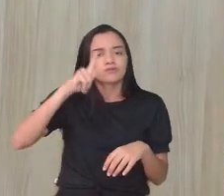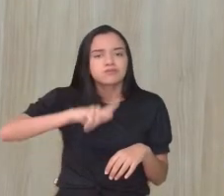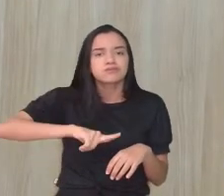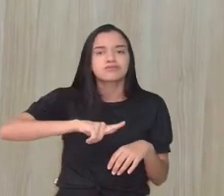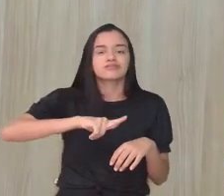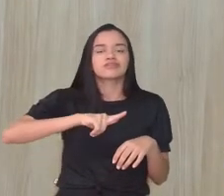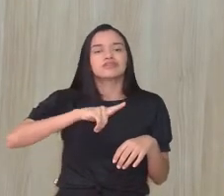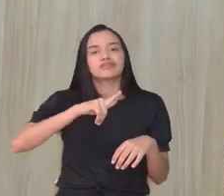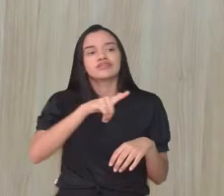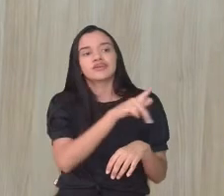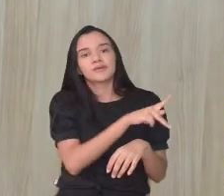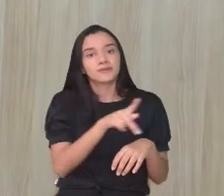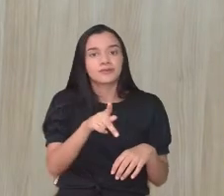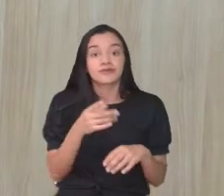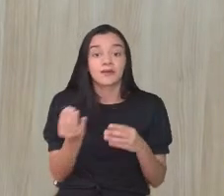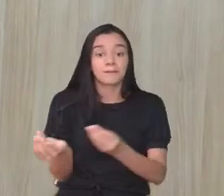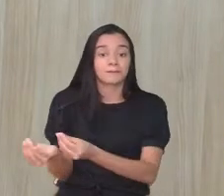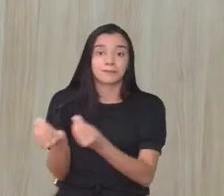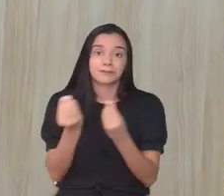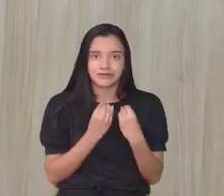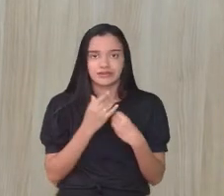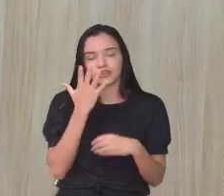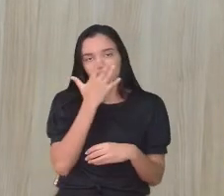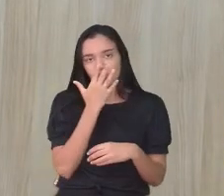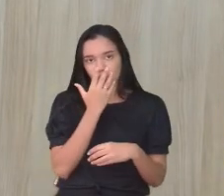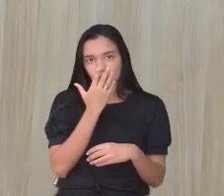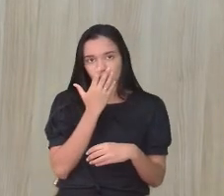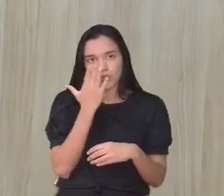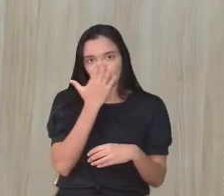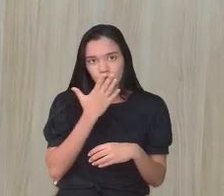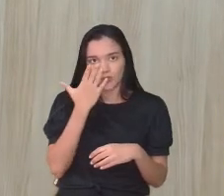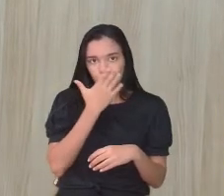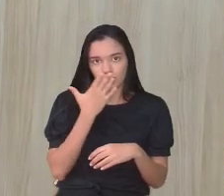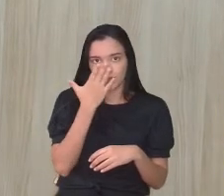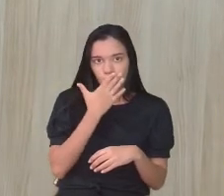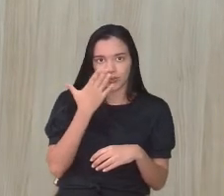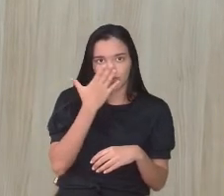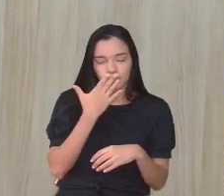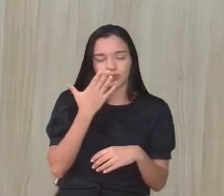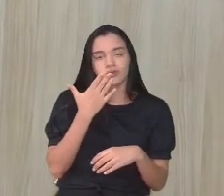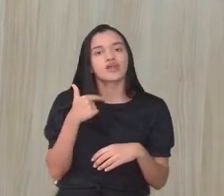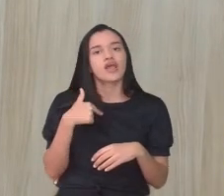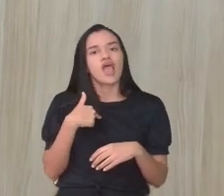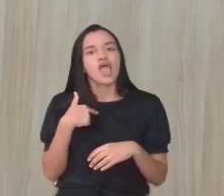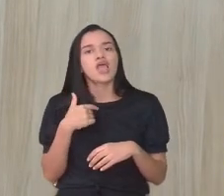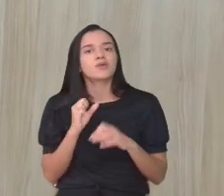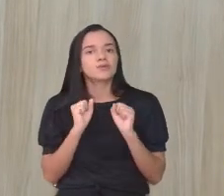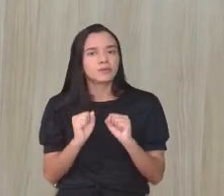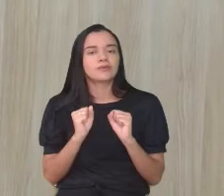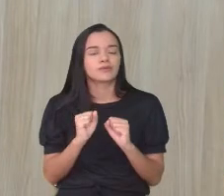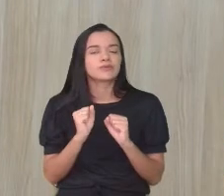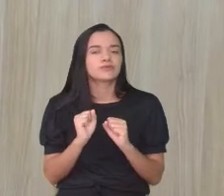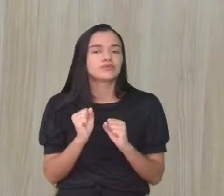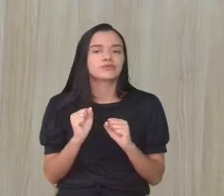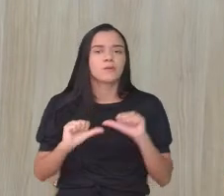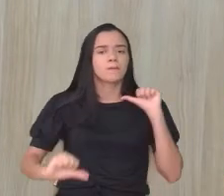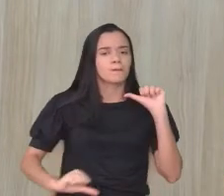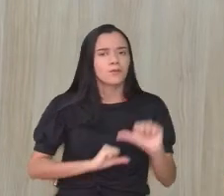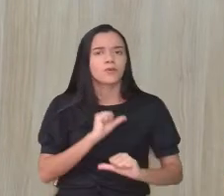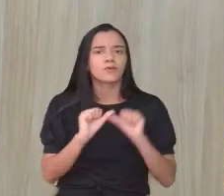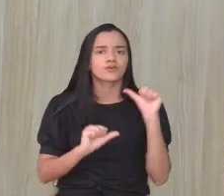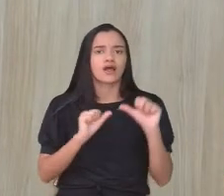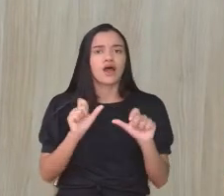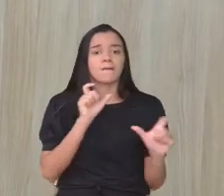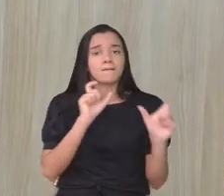que eu usei como exemplo aqui, me deu doce, de outra forma, que não direta, eu posso mudar alguma palavra, mudar a organização da frase,